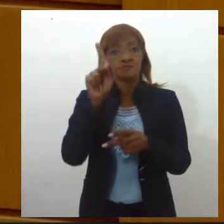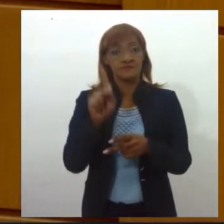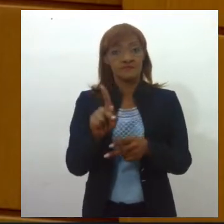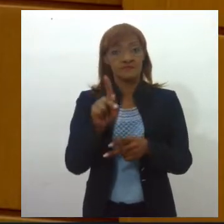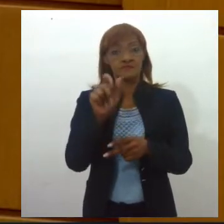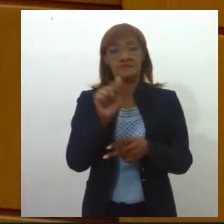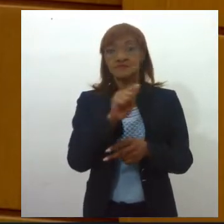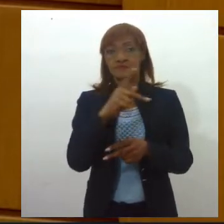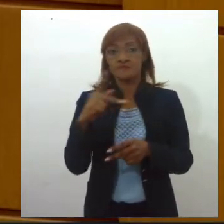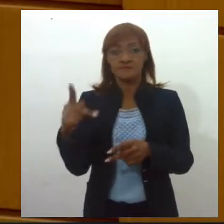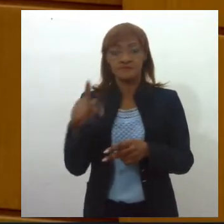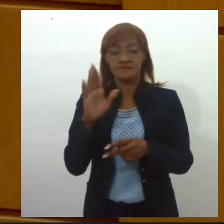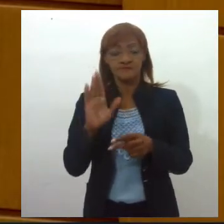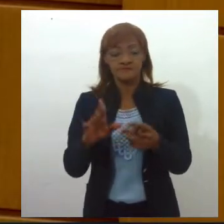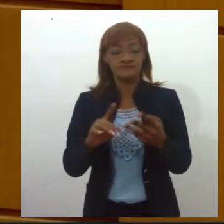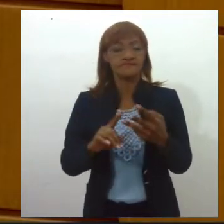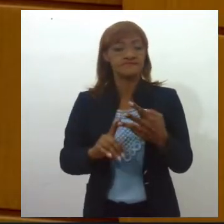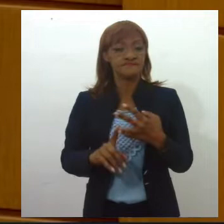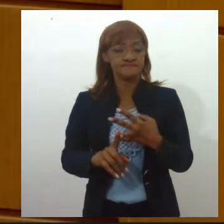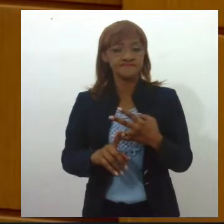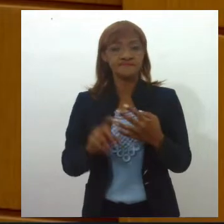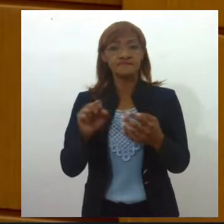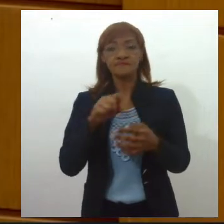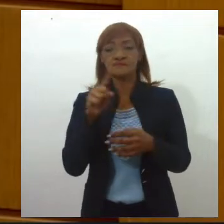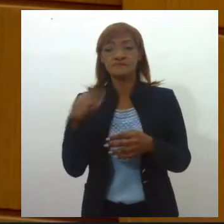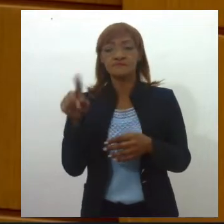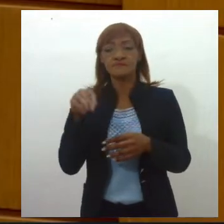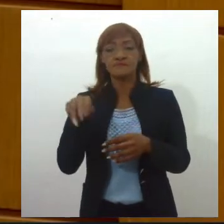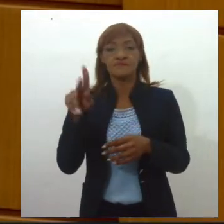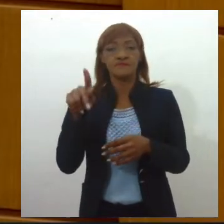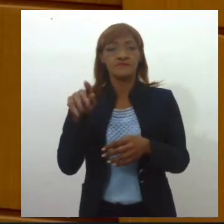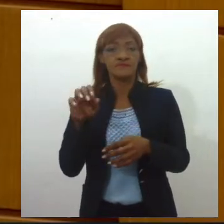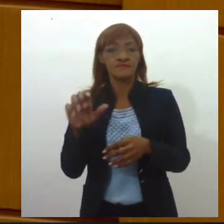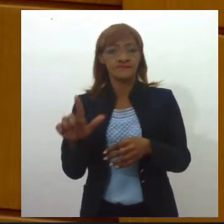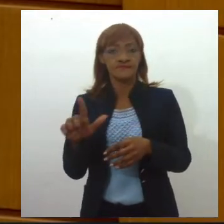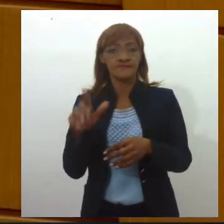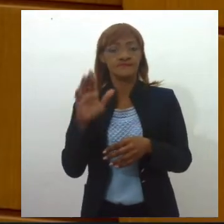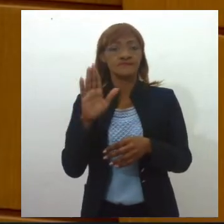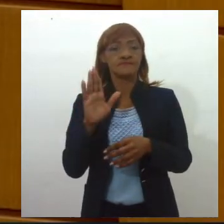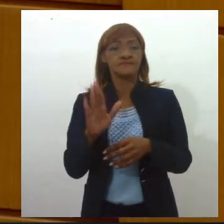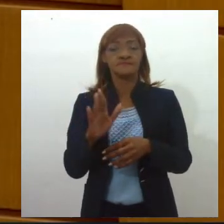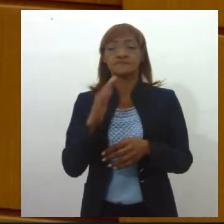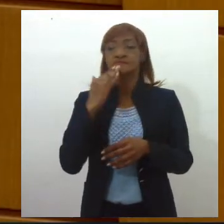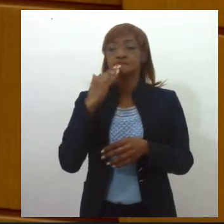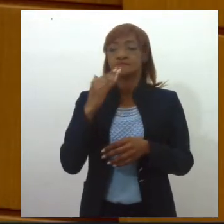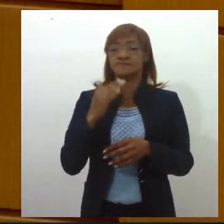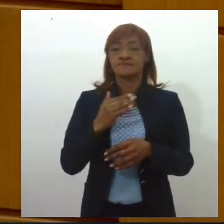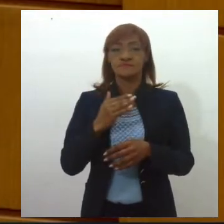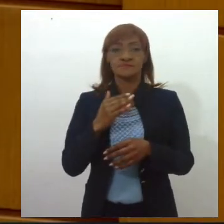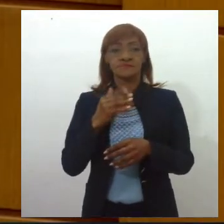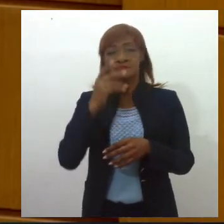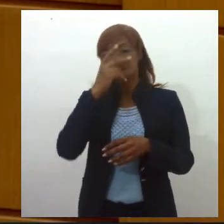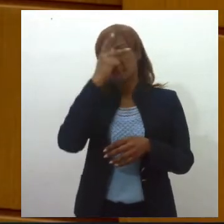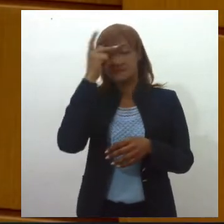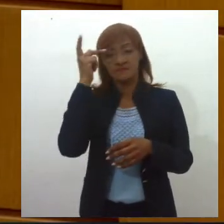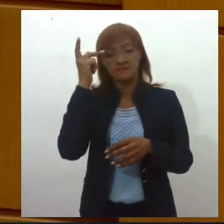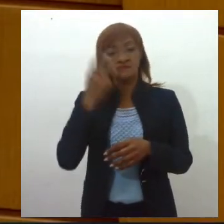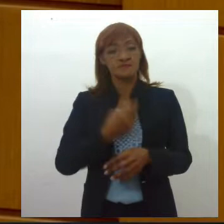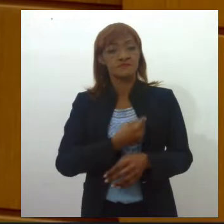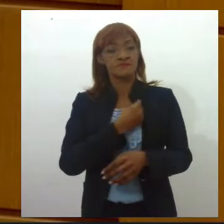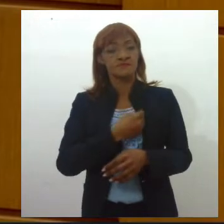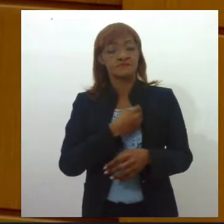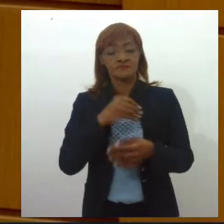do Aleixo, mas na última sexta-feira recebi um apelo também de pessoas que moram em Nossa Senhora da